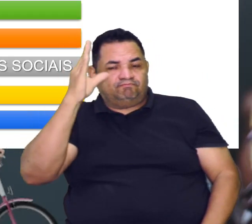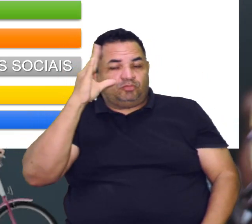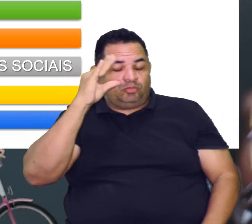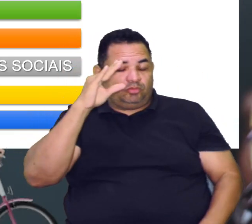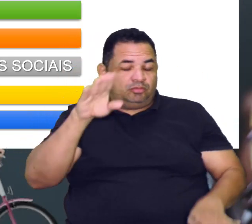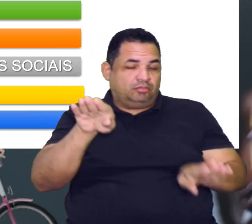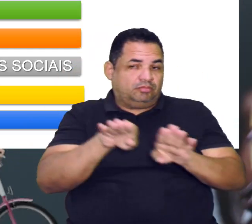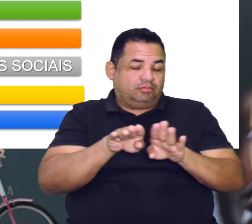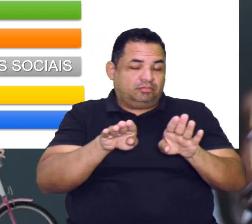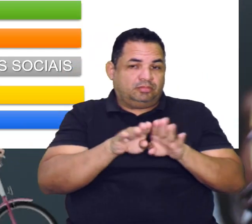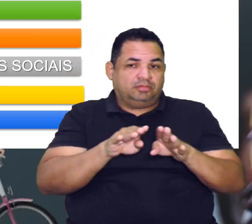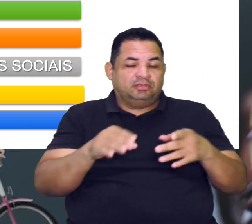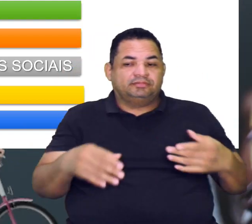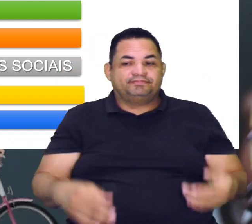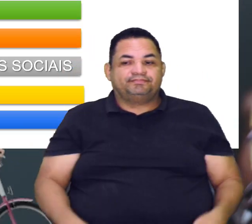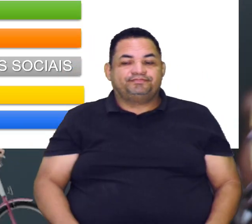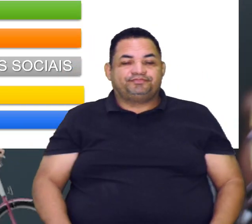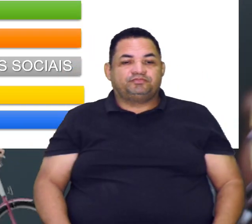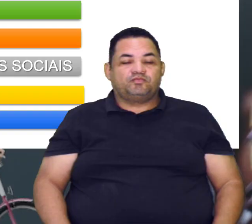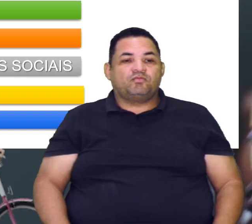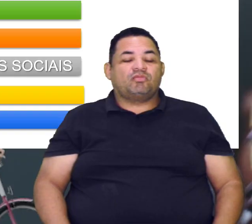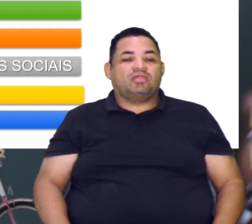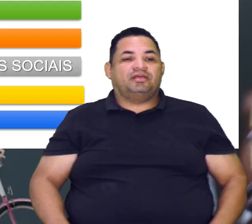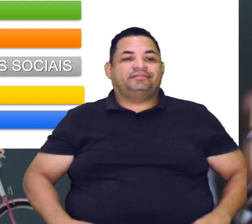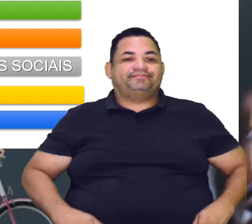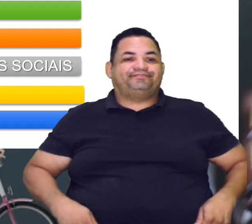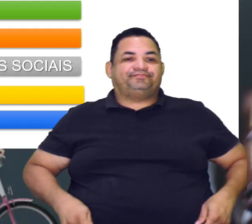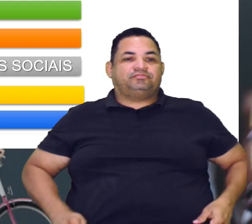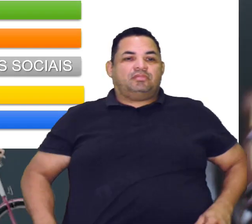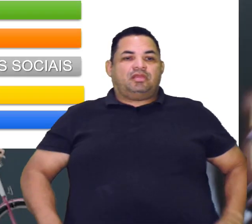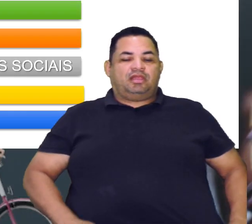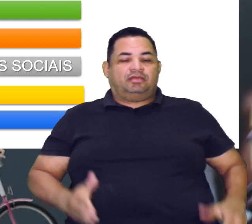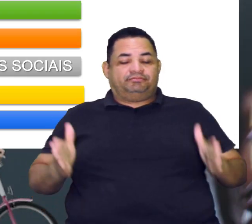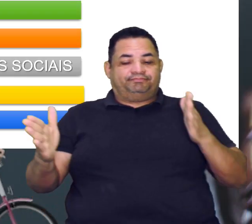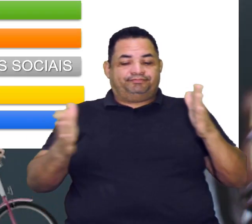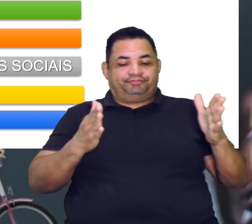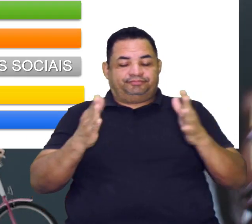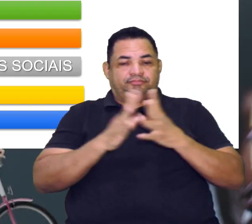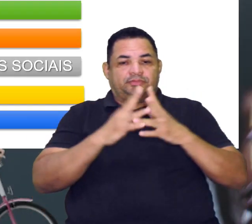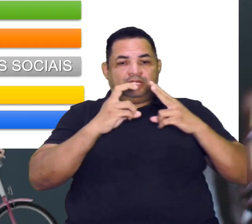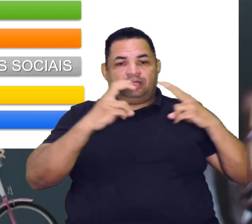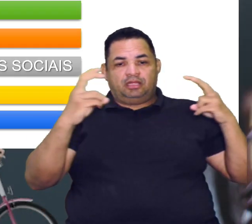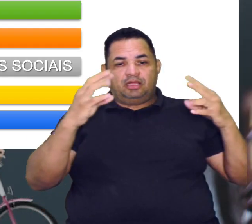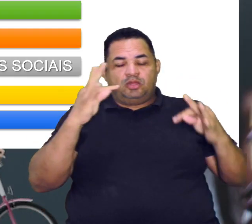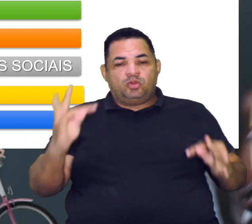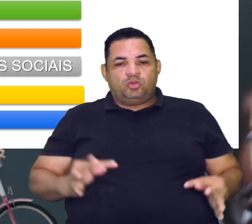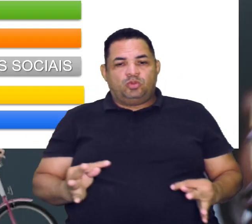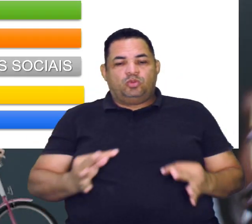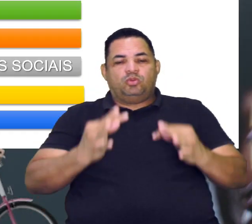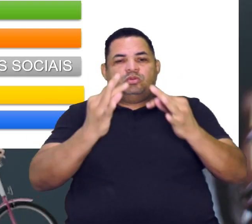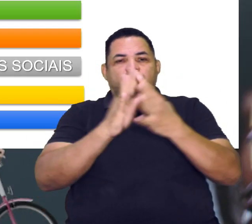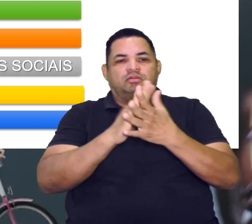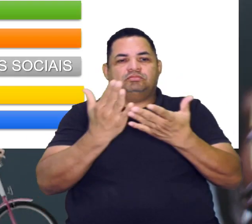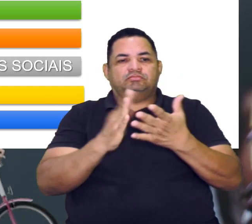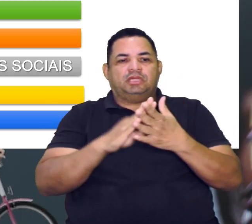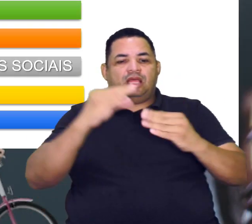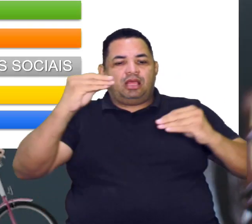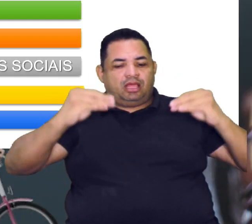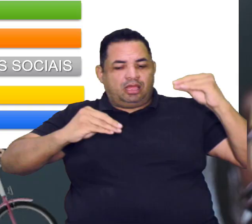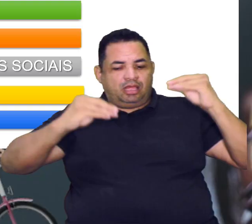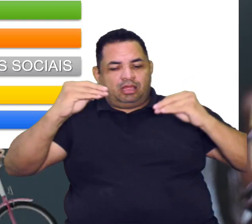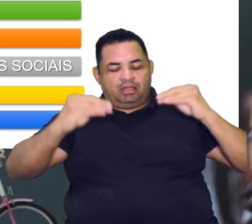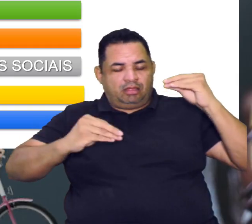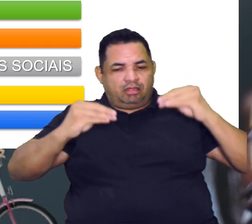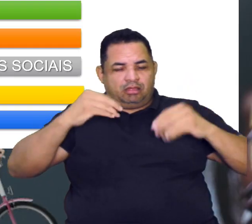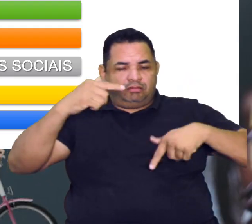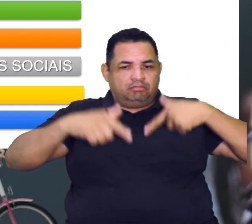uma educação assim. Também essa era digital, a tecnologia, vai trazer uma flexibilidade